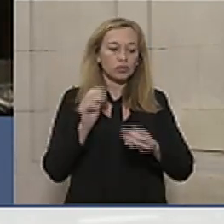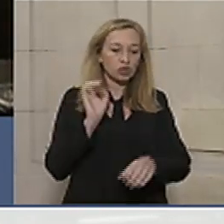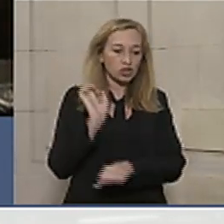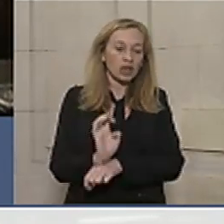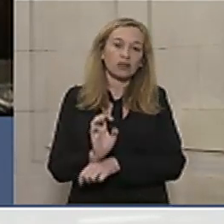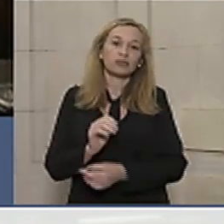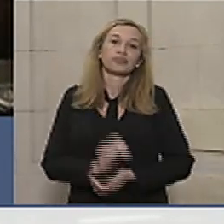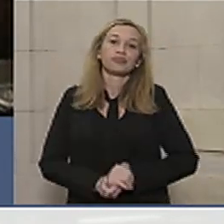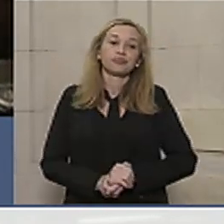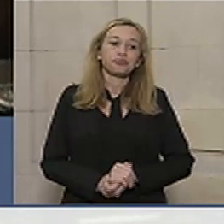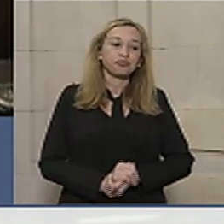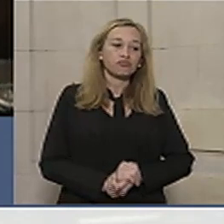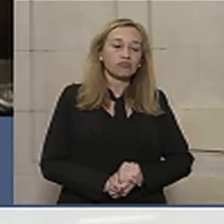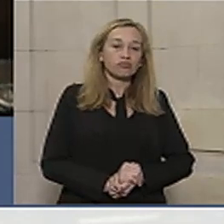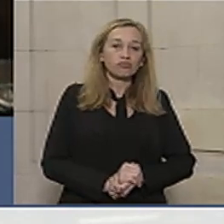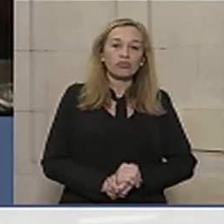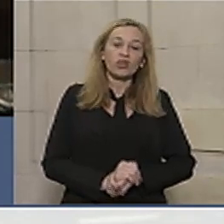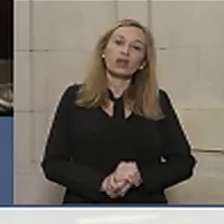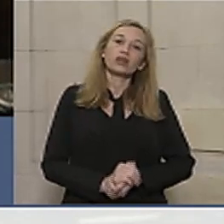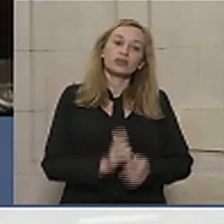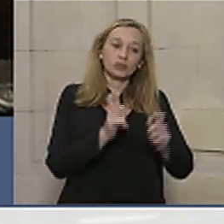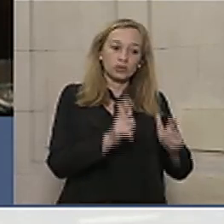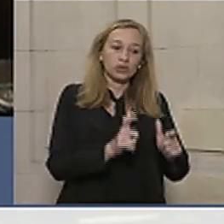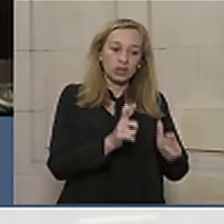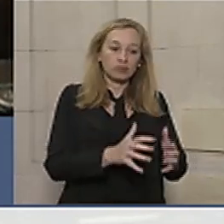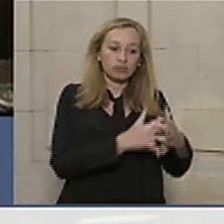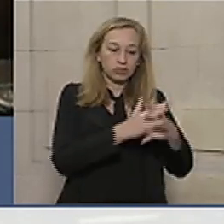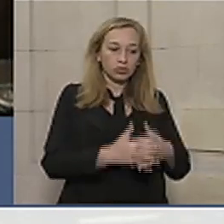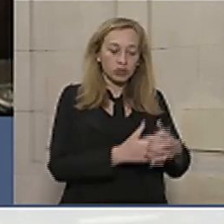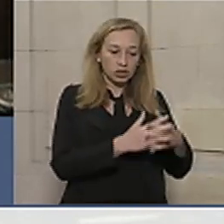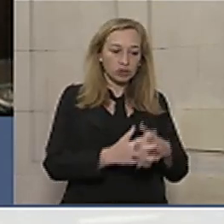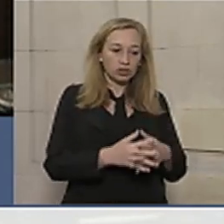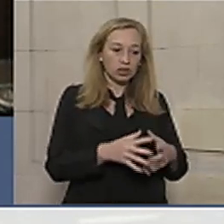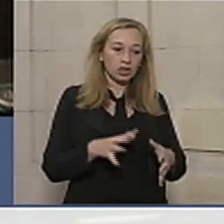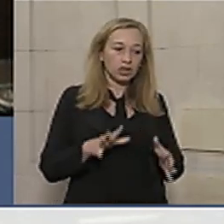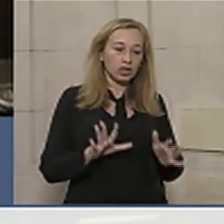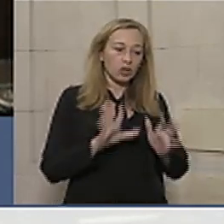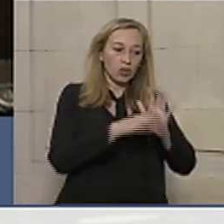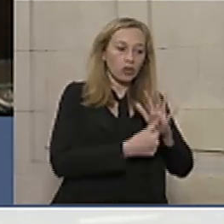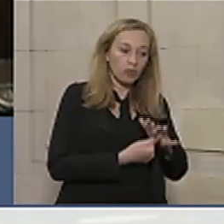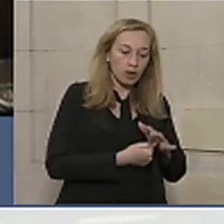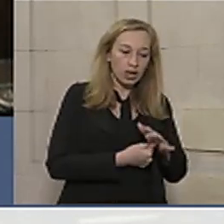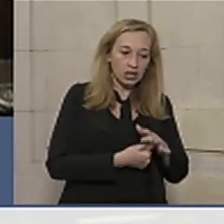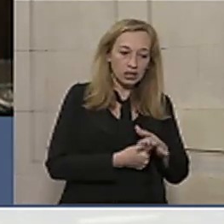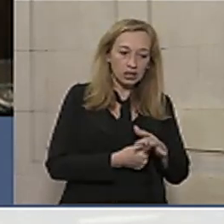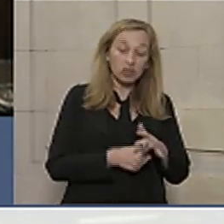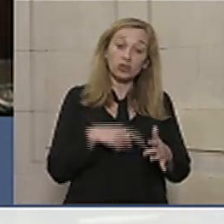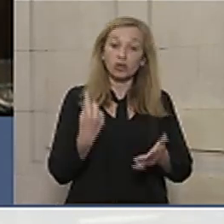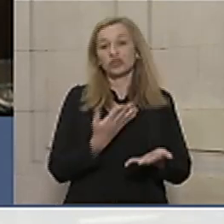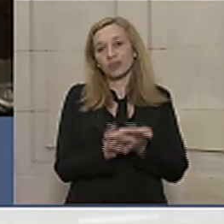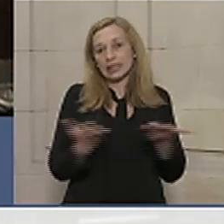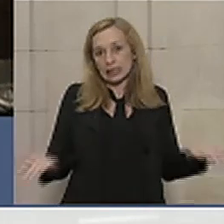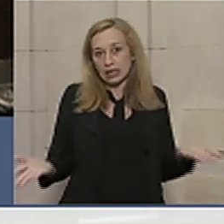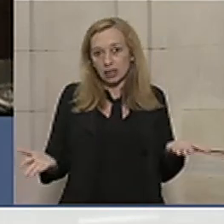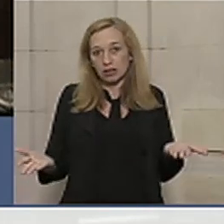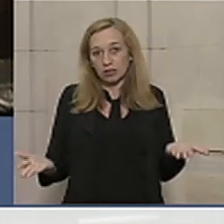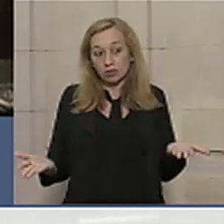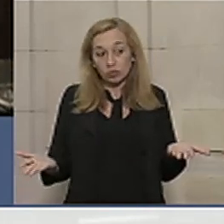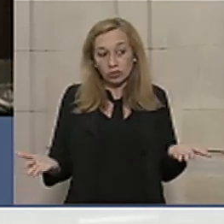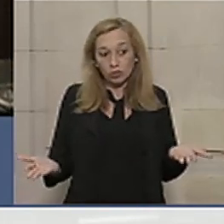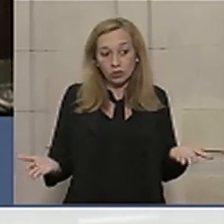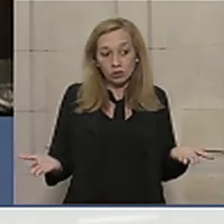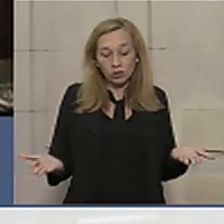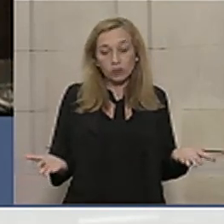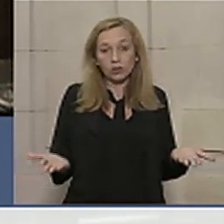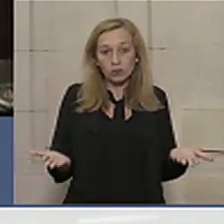é roubada, seja nas nossas estradas, nos nossos portos ou aeroportos, todos nós perdemos. É uma sangria permanente